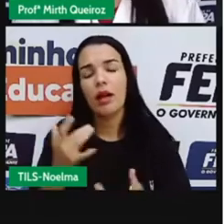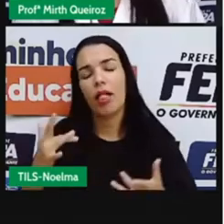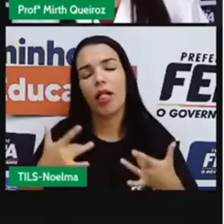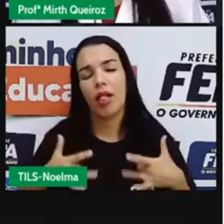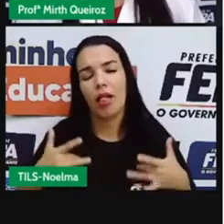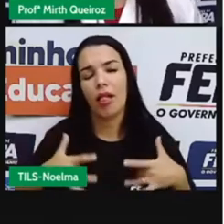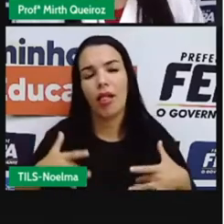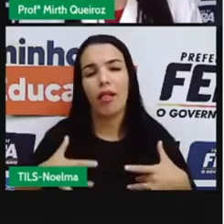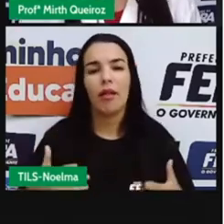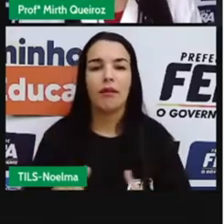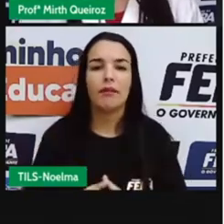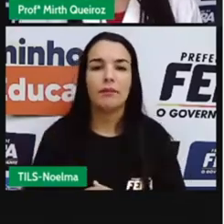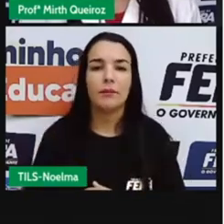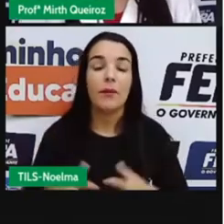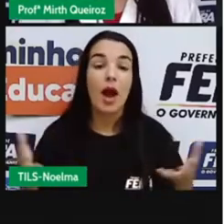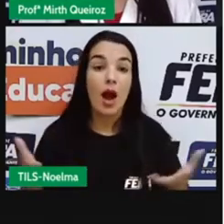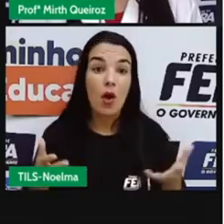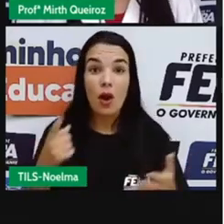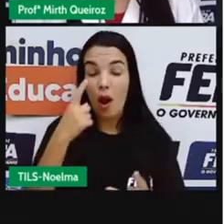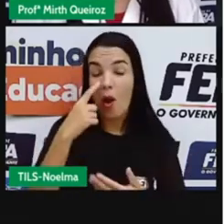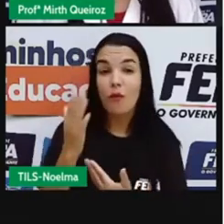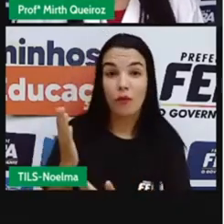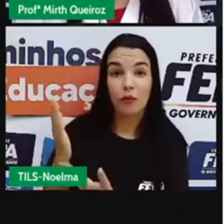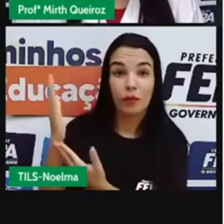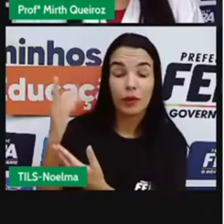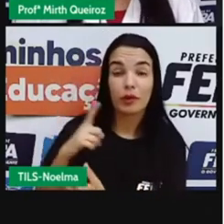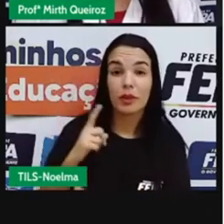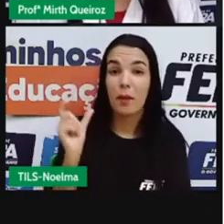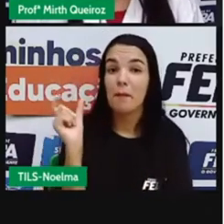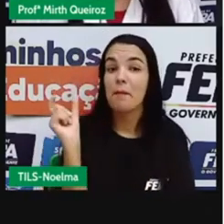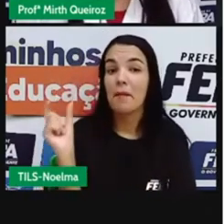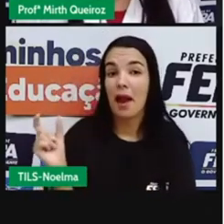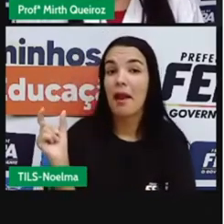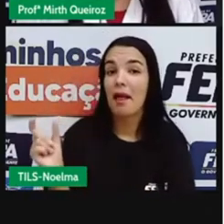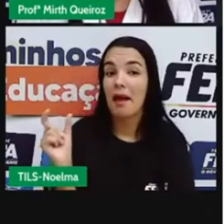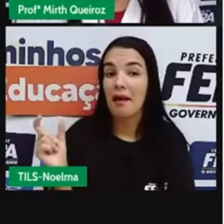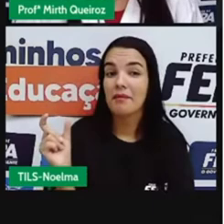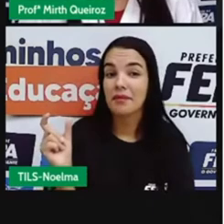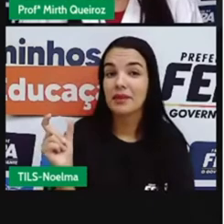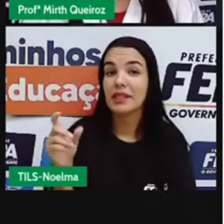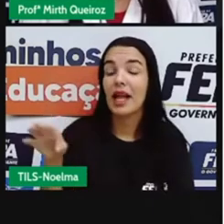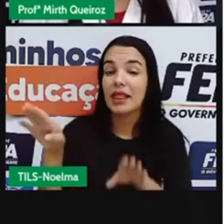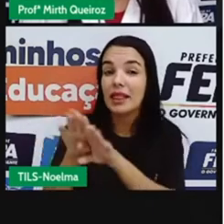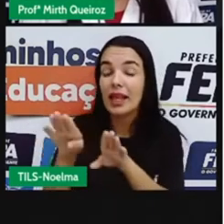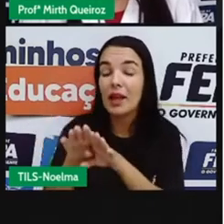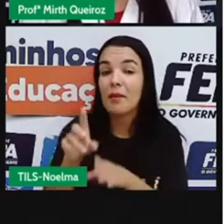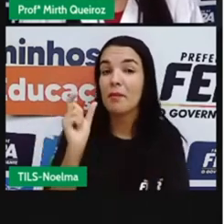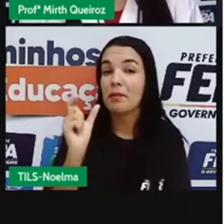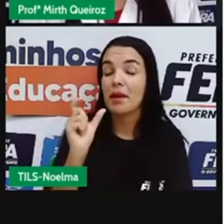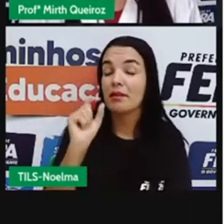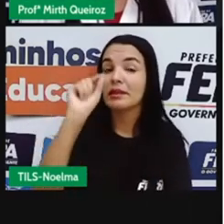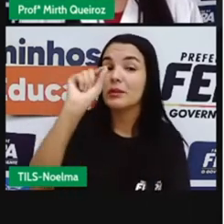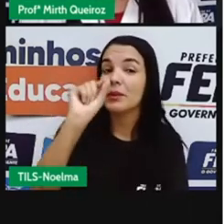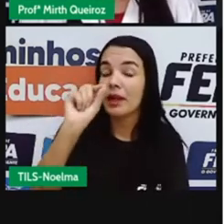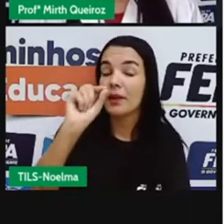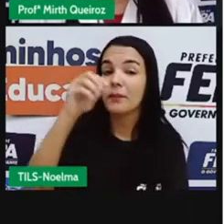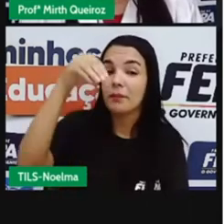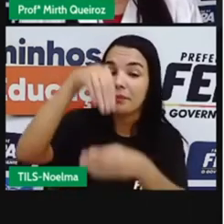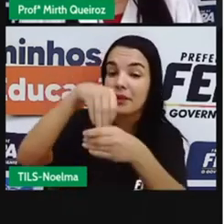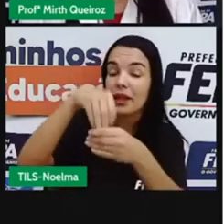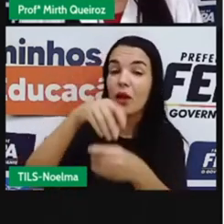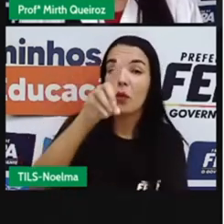Olha só o que nós vimos aí. A presença constante aí do dígrafo, né?